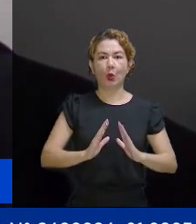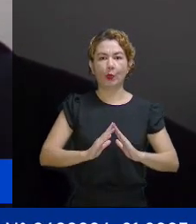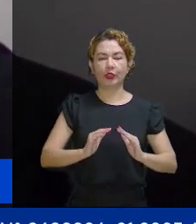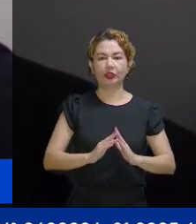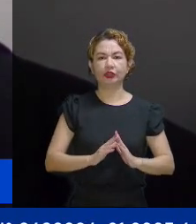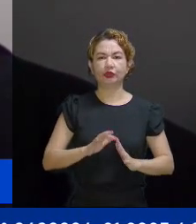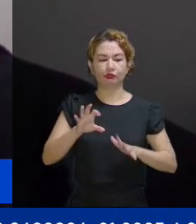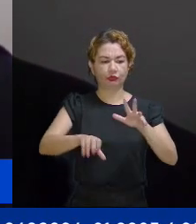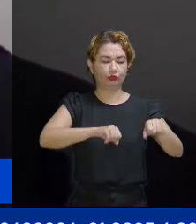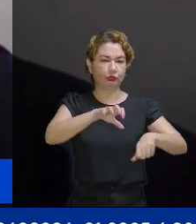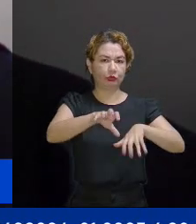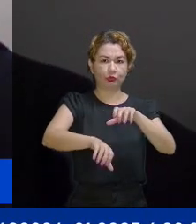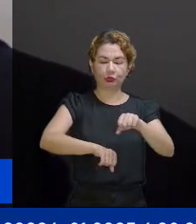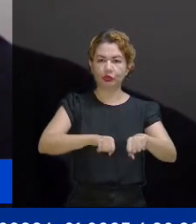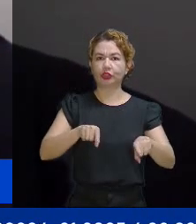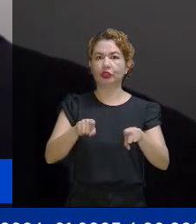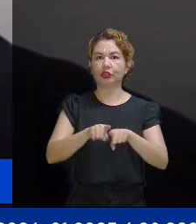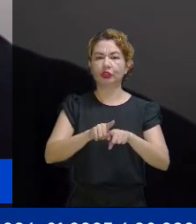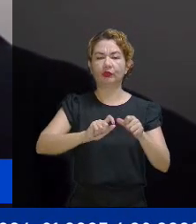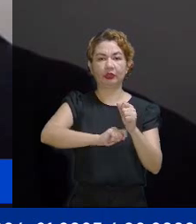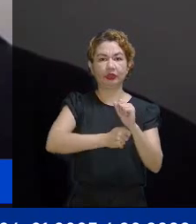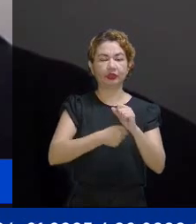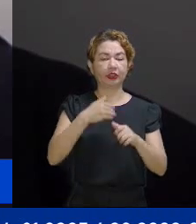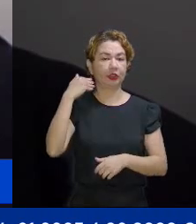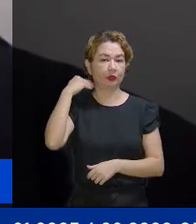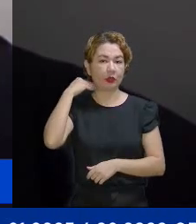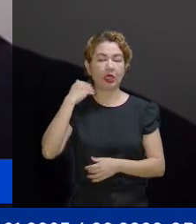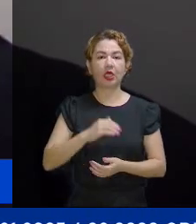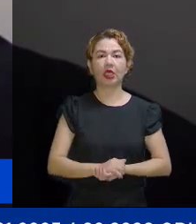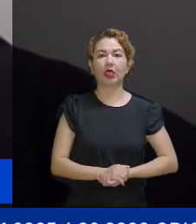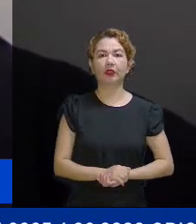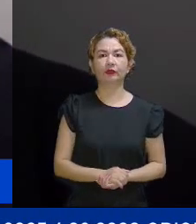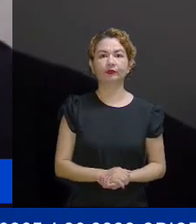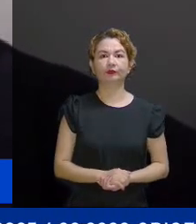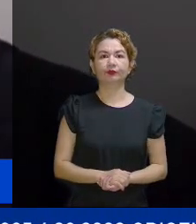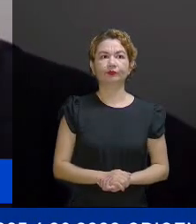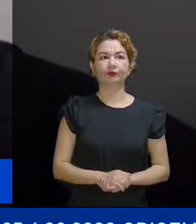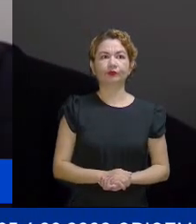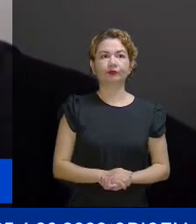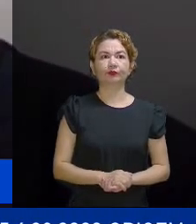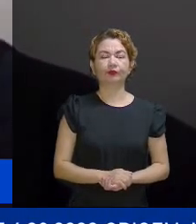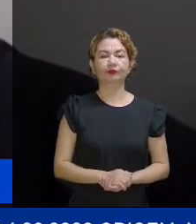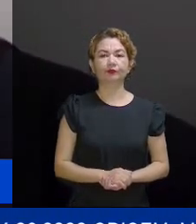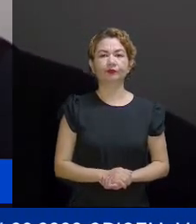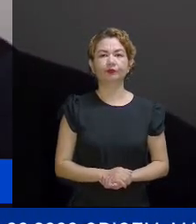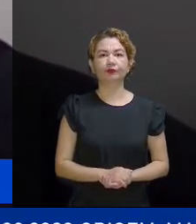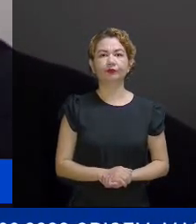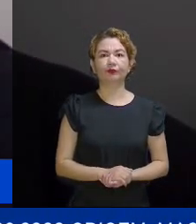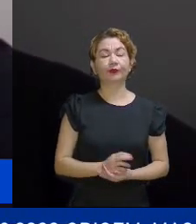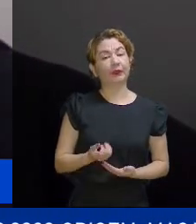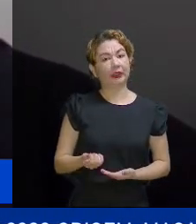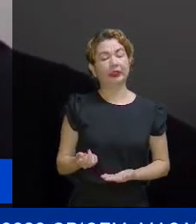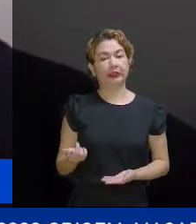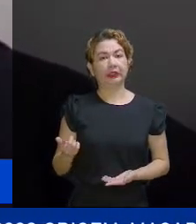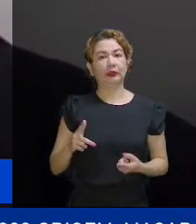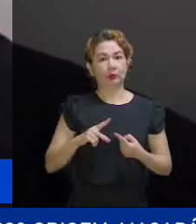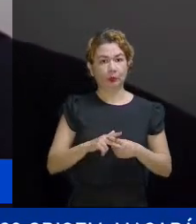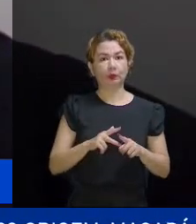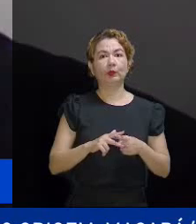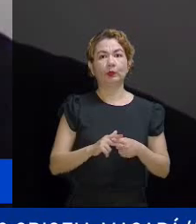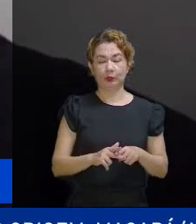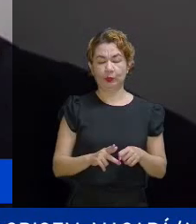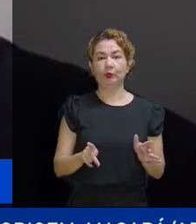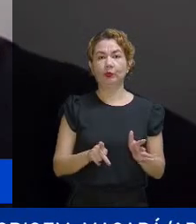sigilo bancário, por sua natureza de decisão interlocutória, sendo passivo de revisão no curso da